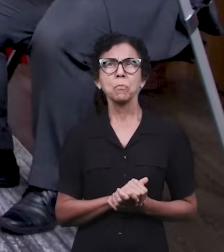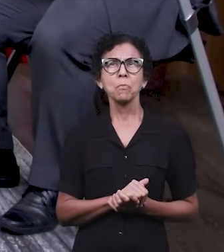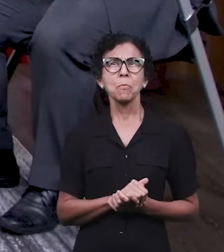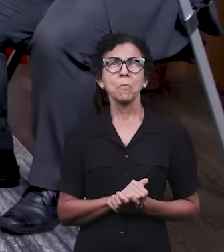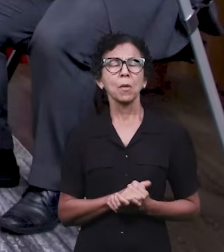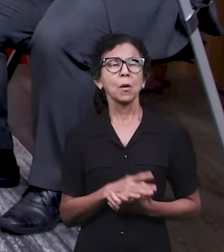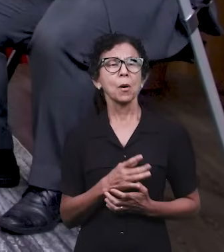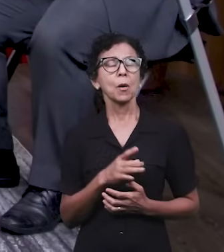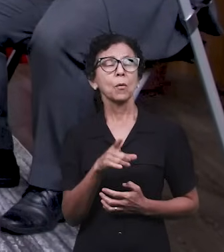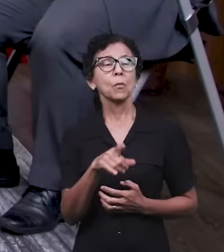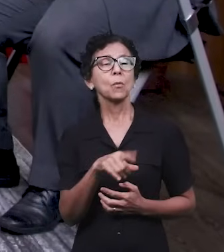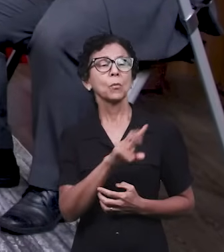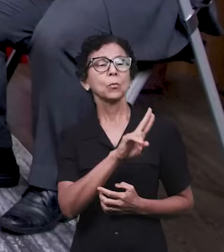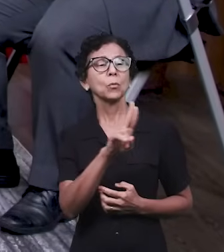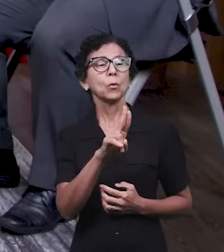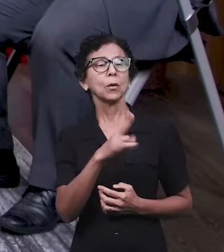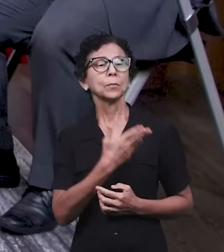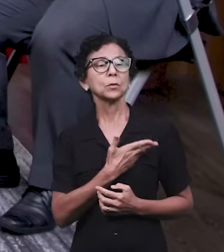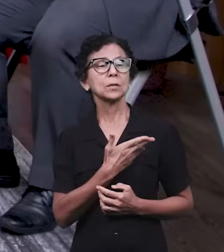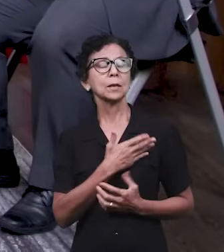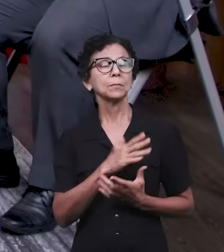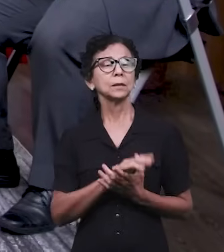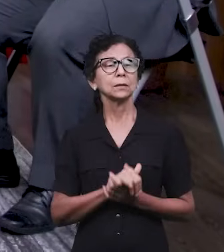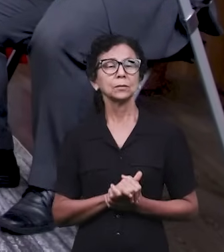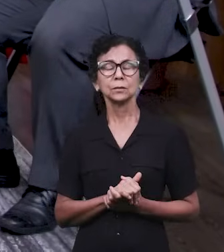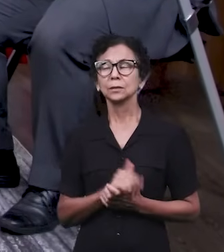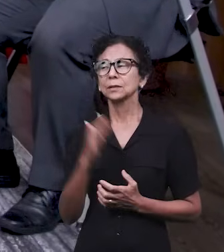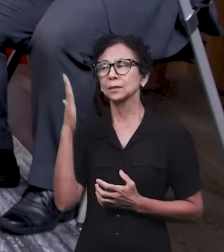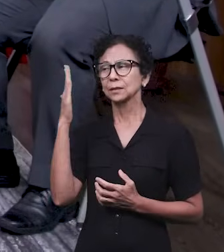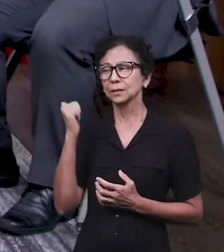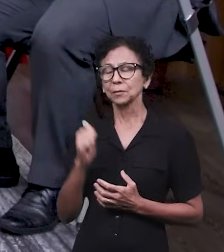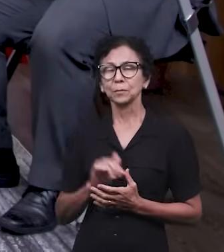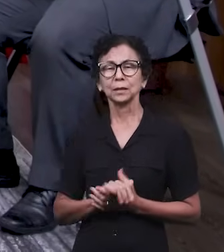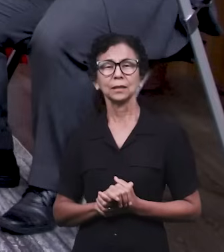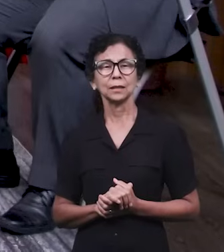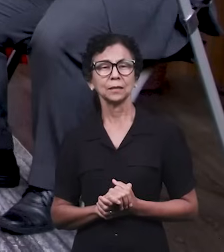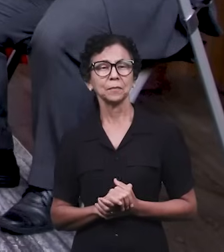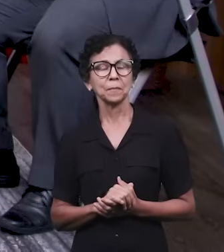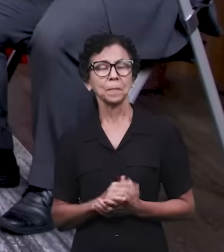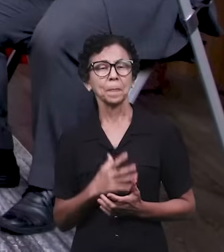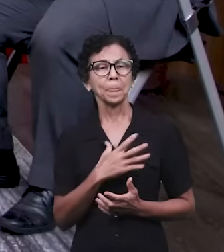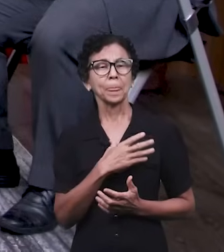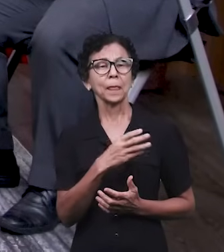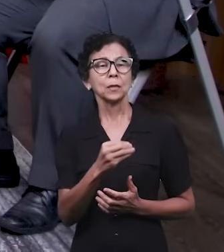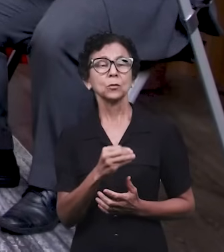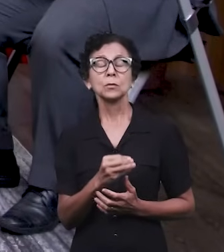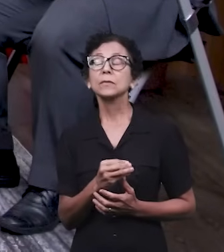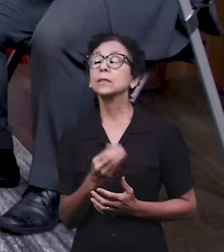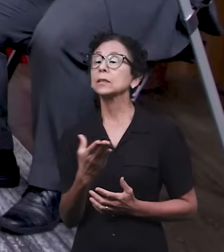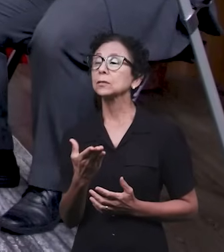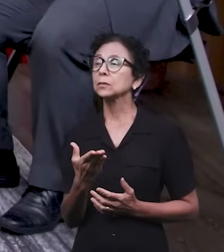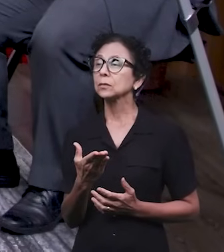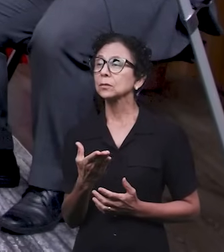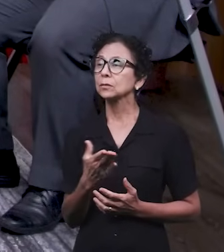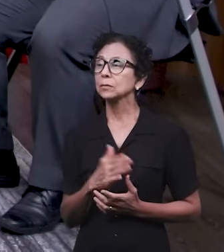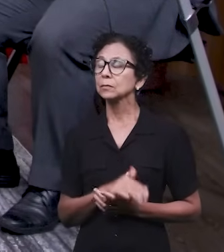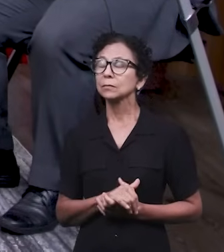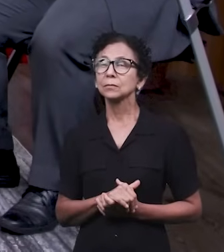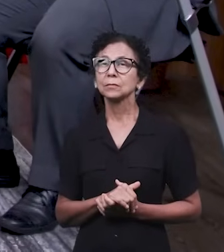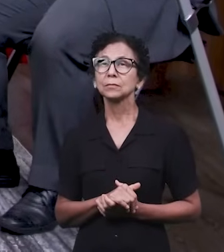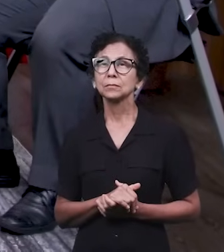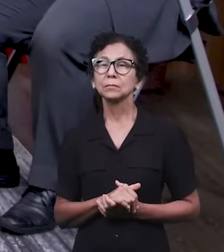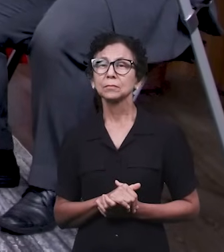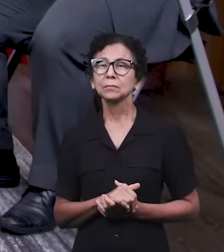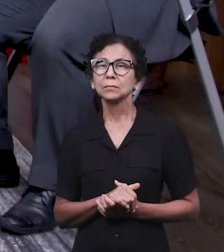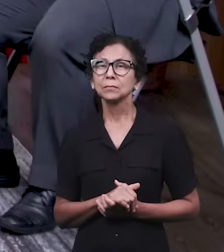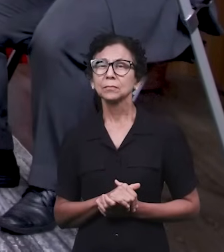apelidos, e eu perguntei sobre os filhos. E ali, boa parte deles não sabiam, nem sequer algo relacionado aos filhos, que